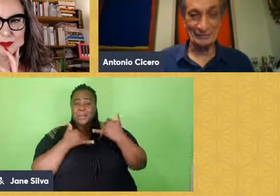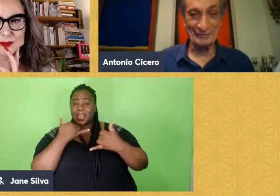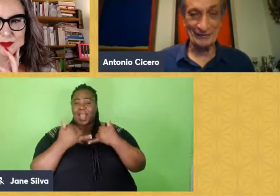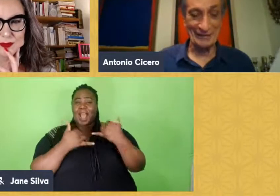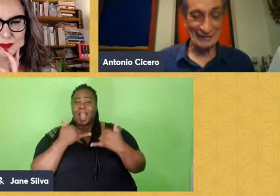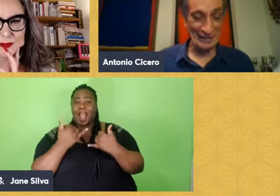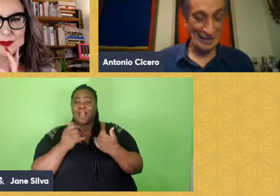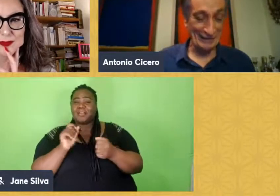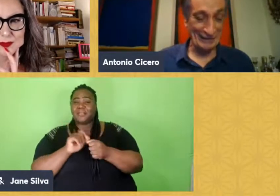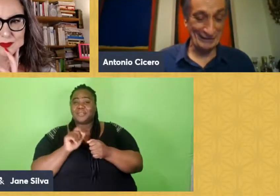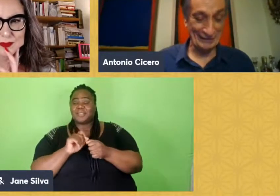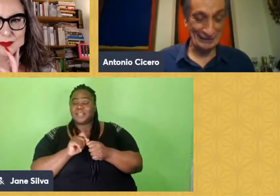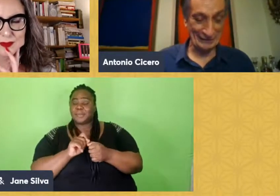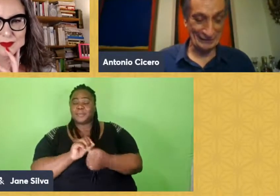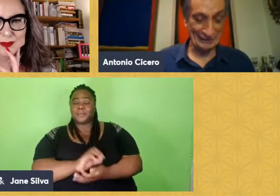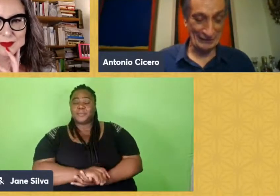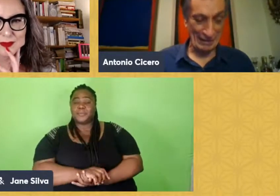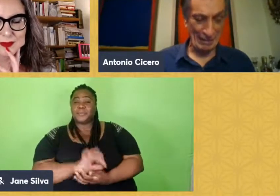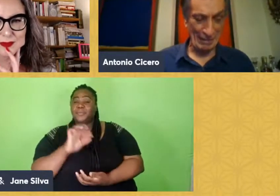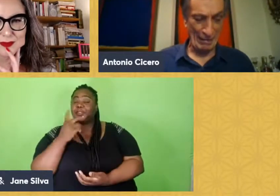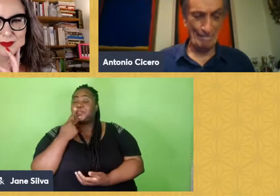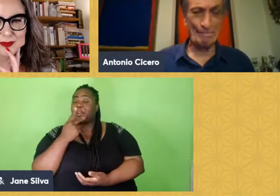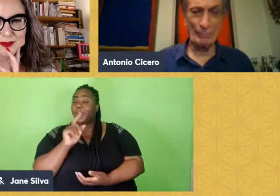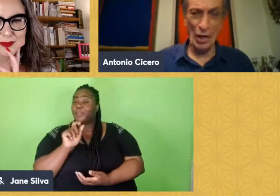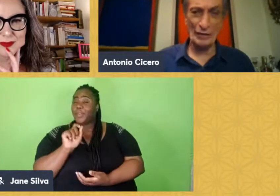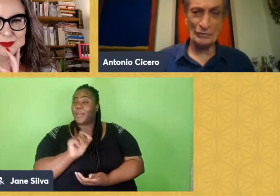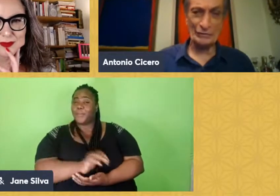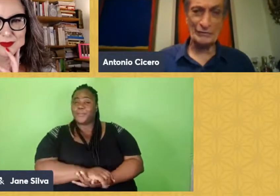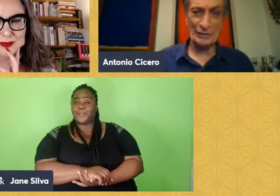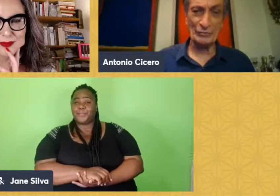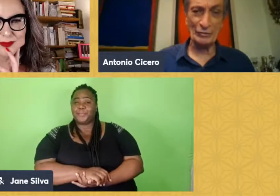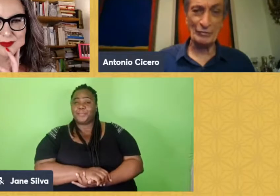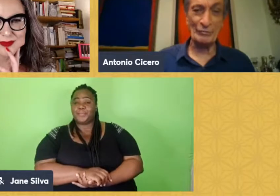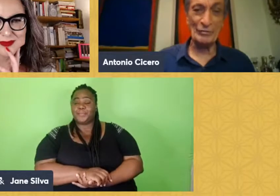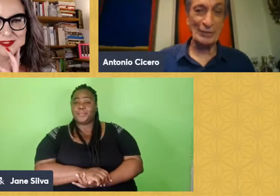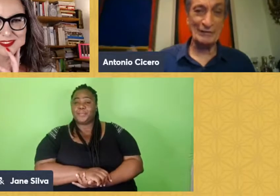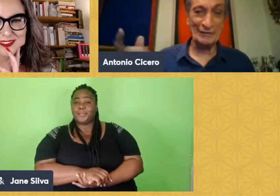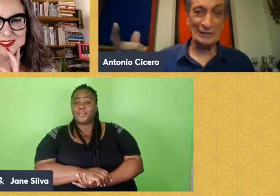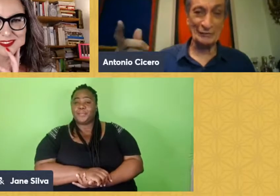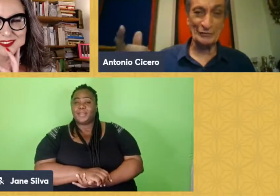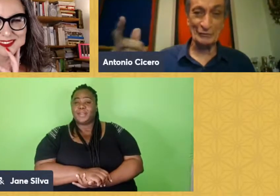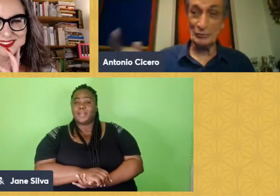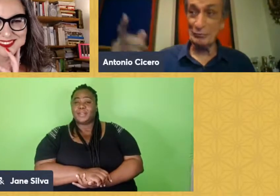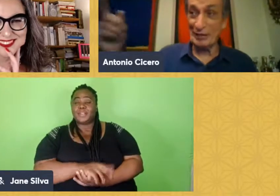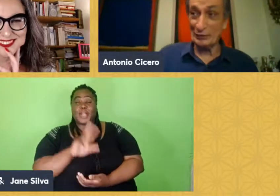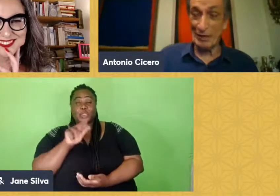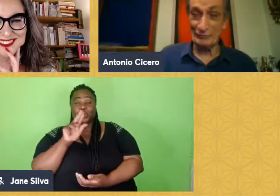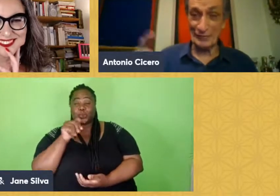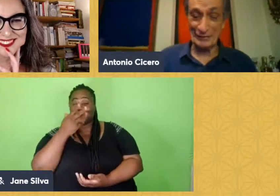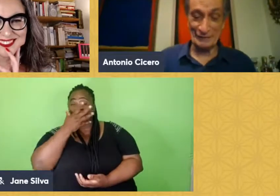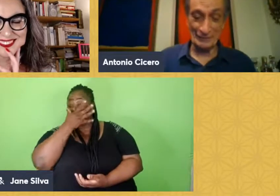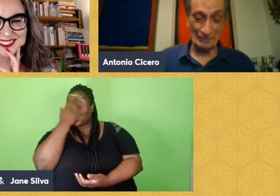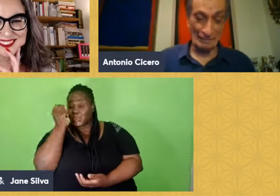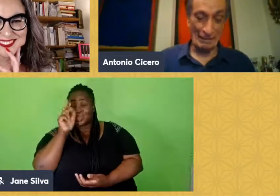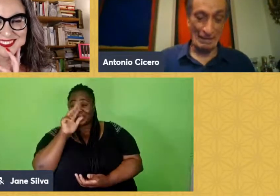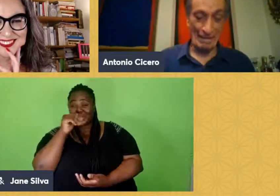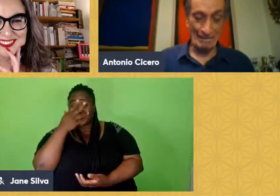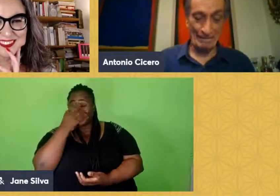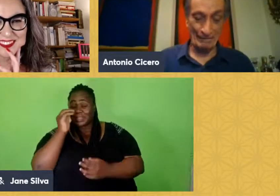fazia brincadeira. Aí ele dizia assim: pode ser, eu nunca me esqueço disso, no meio de uma